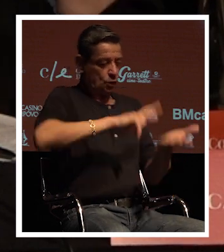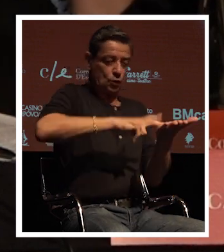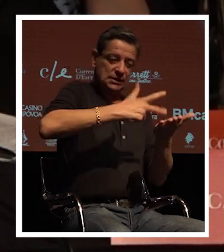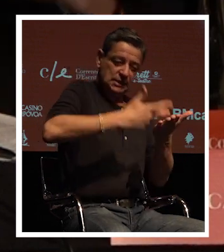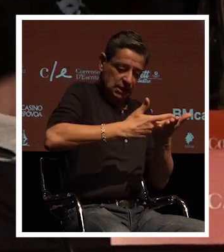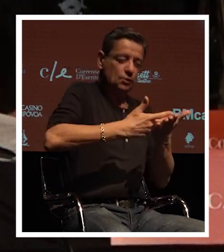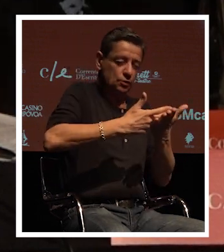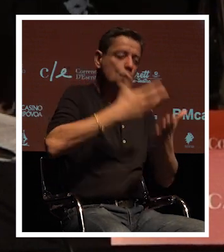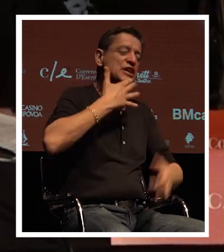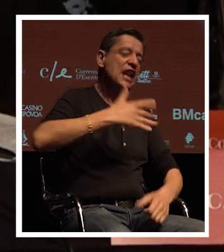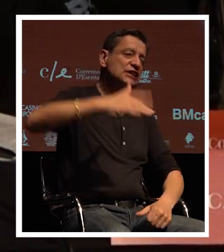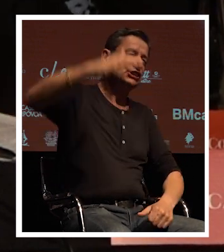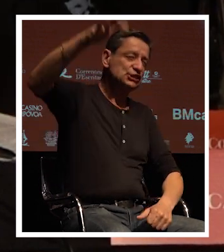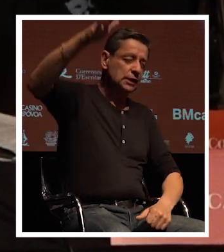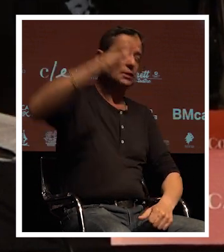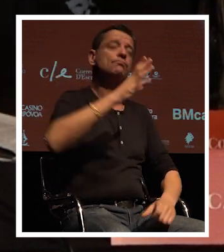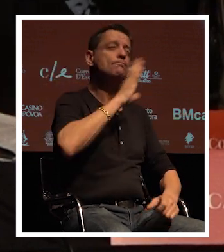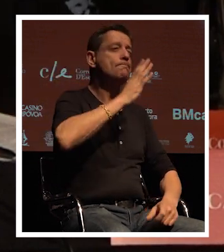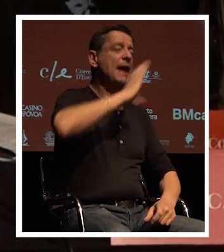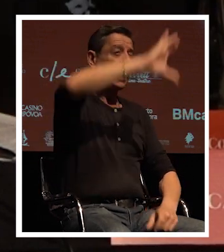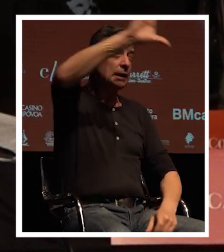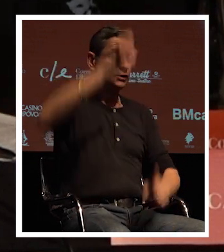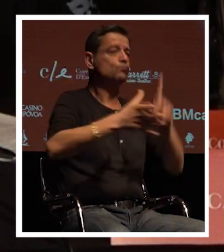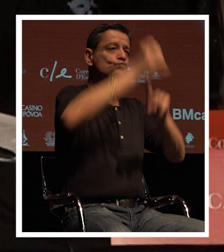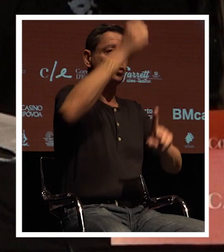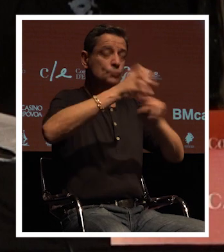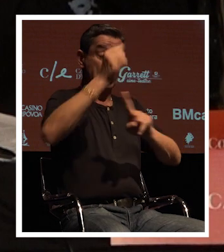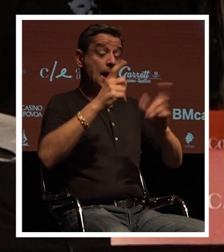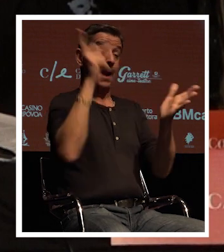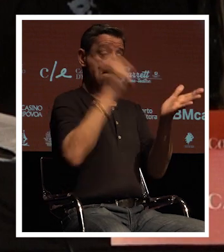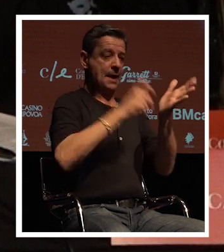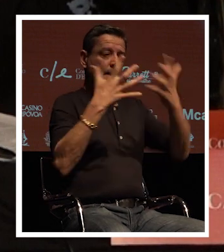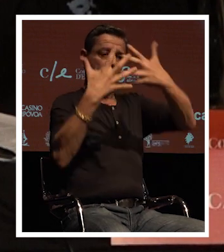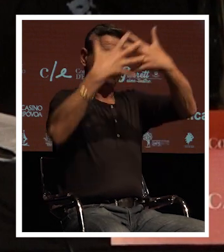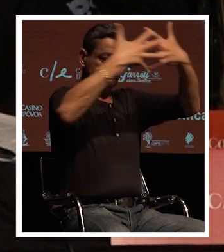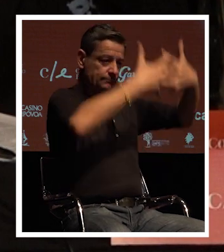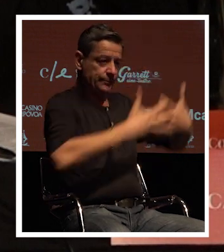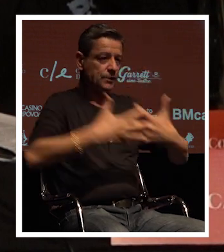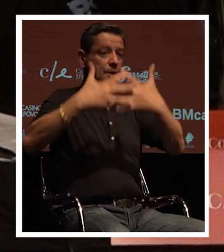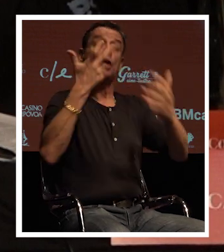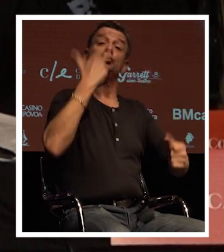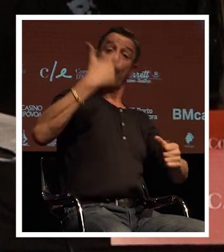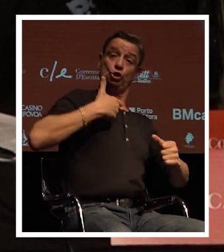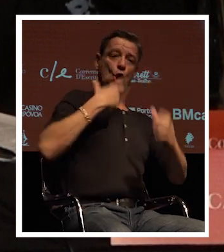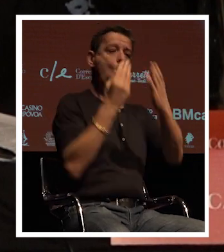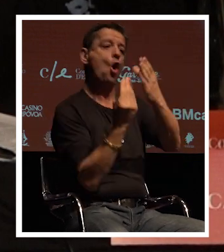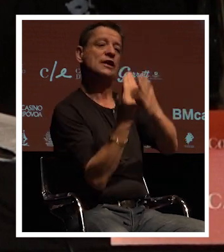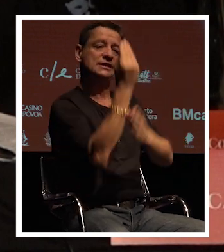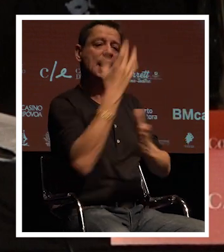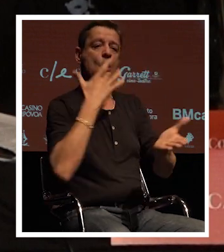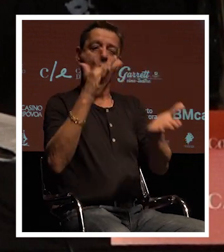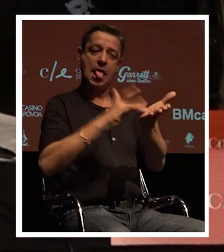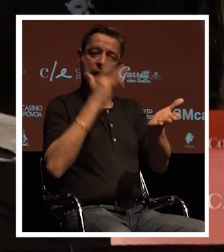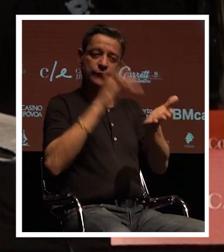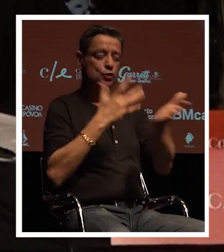estrangeiro e conseguiu em vários países mas dos Estados Unidos recebeu uma resposta original que os livros eram